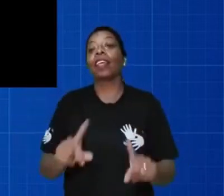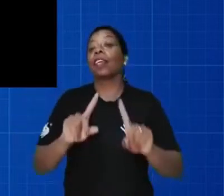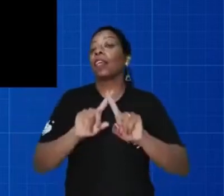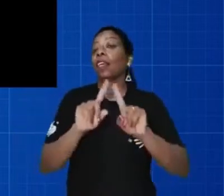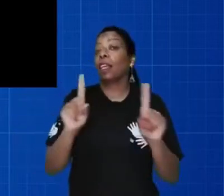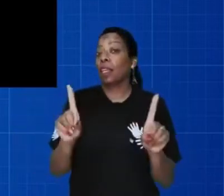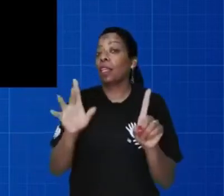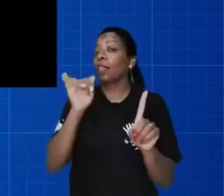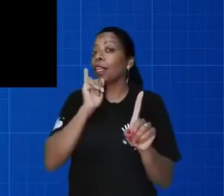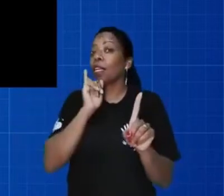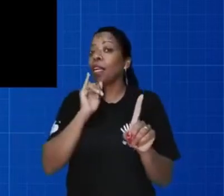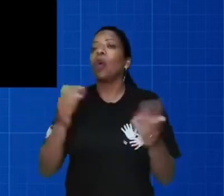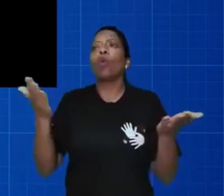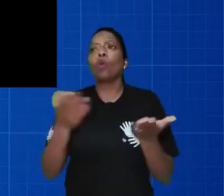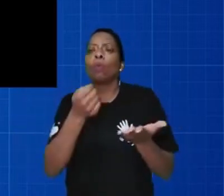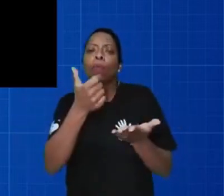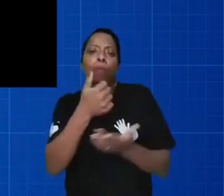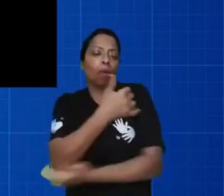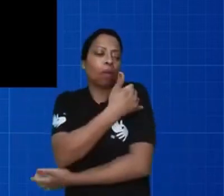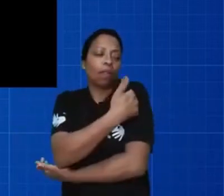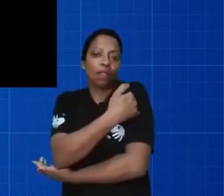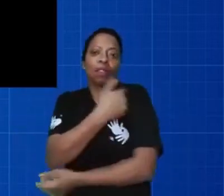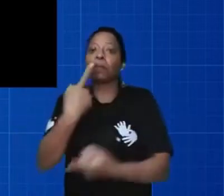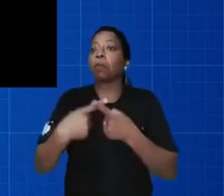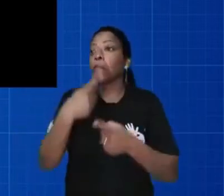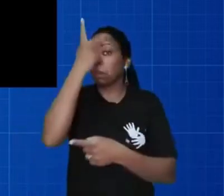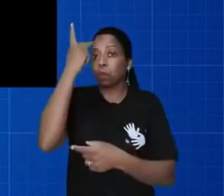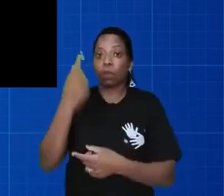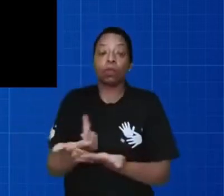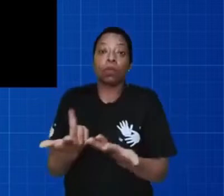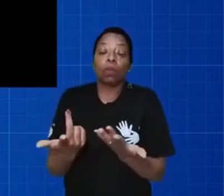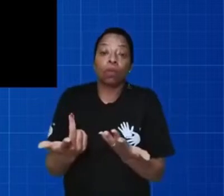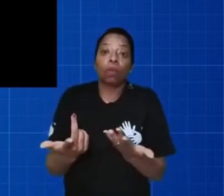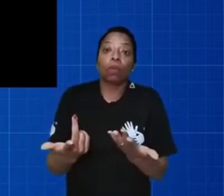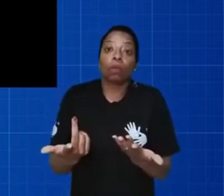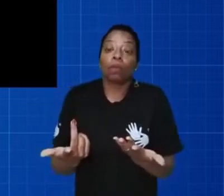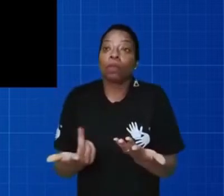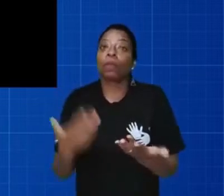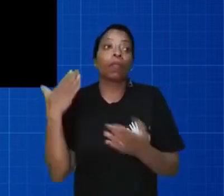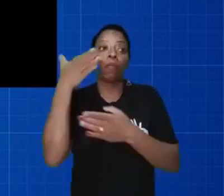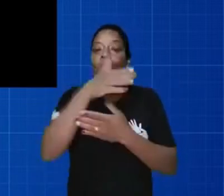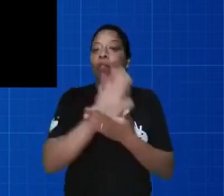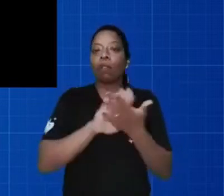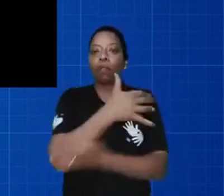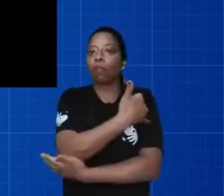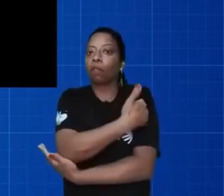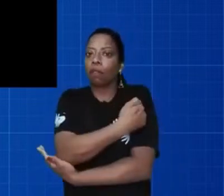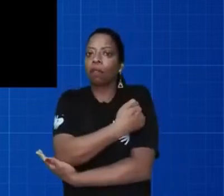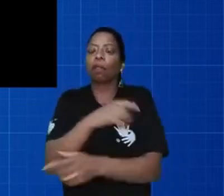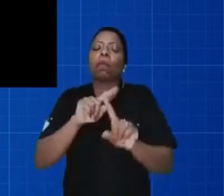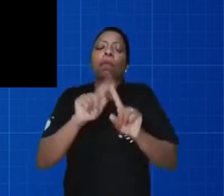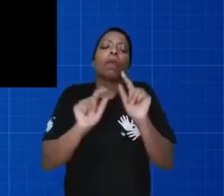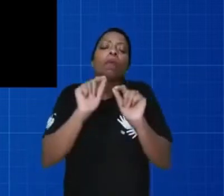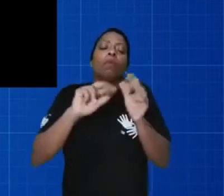doenças. E o que são essas vacinas? É uma substância biológica que é introduzida no corpo das pessoas para protegê-la